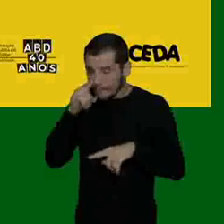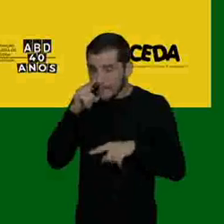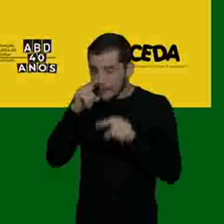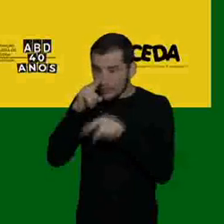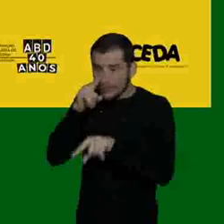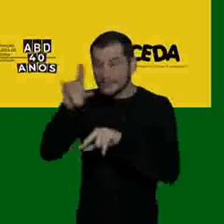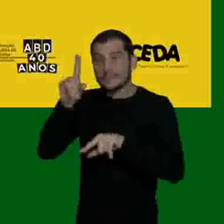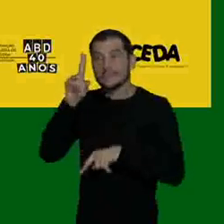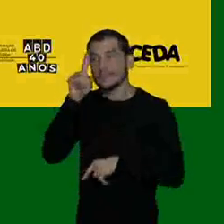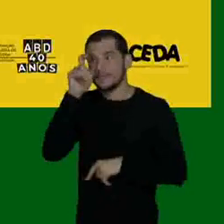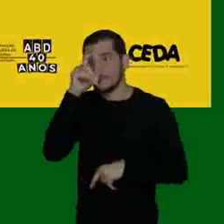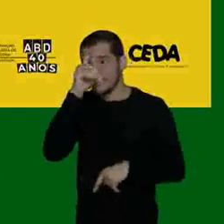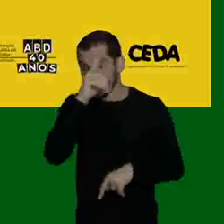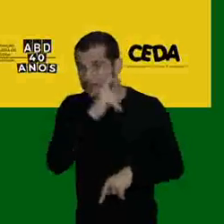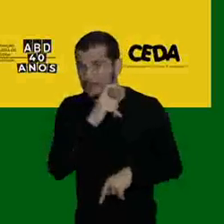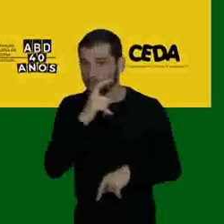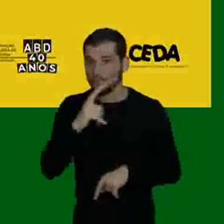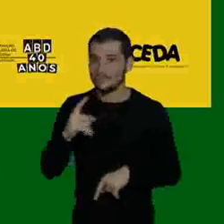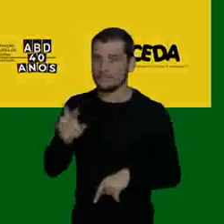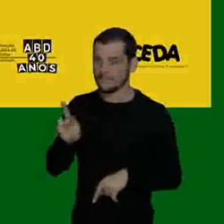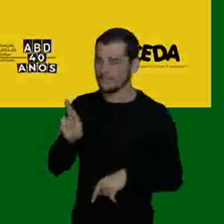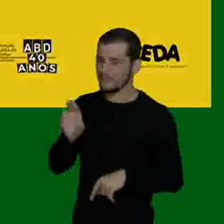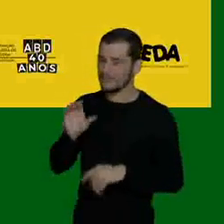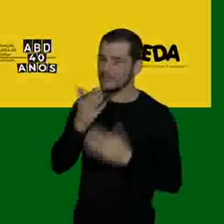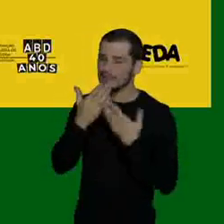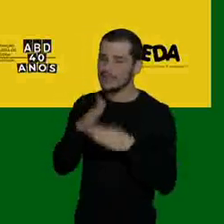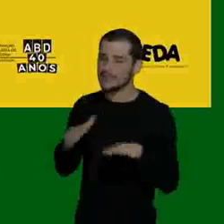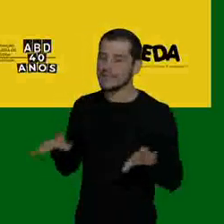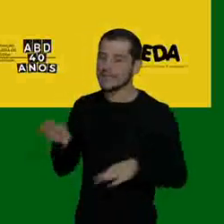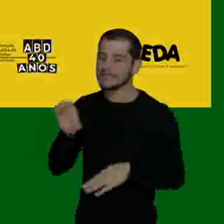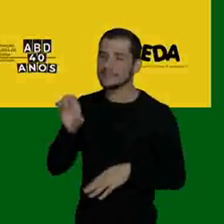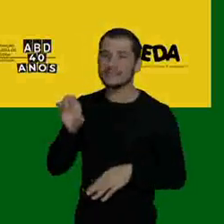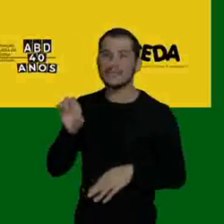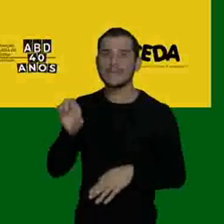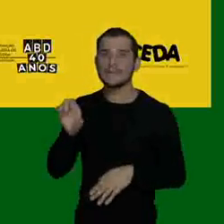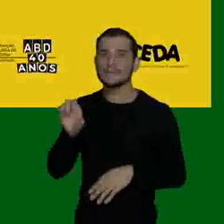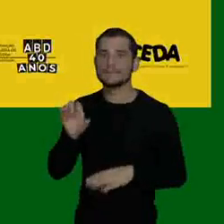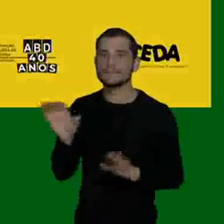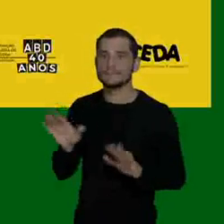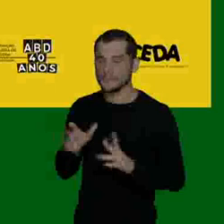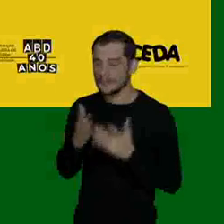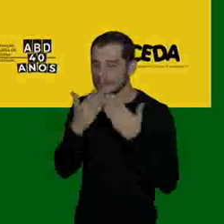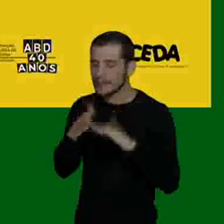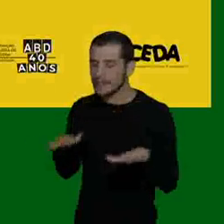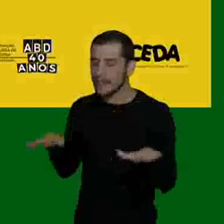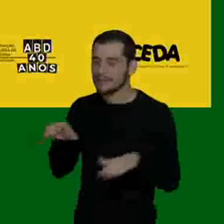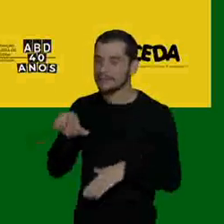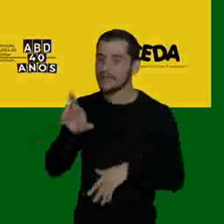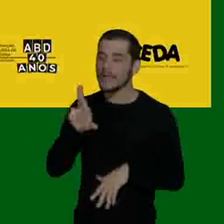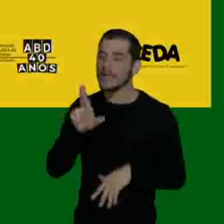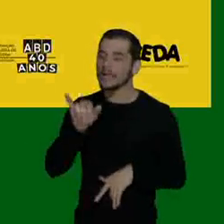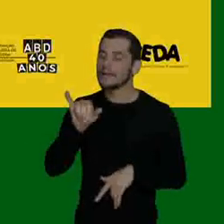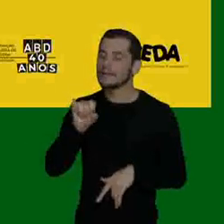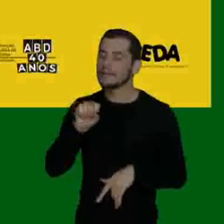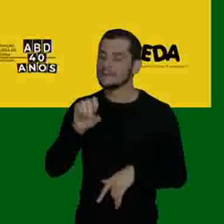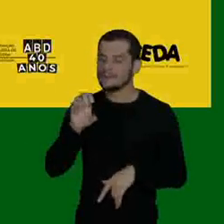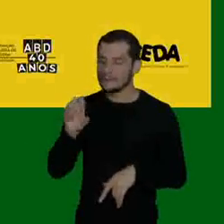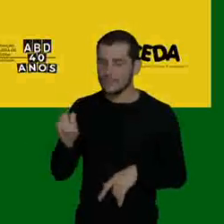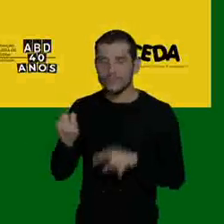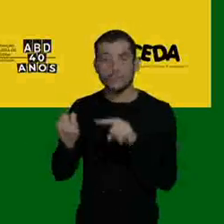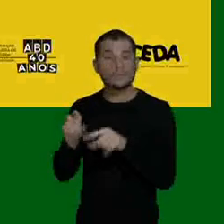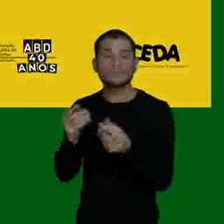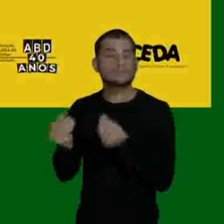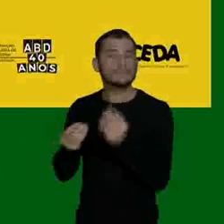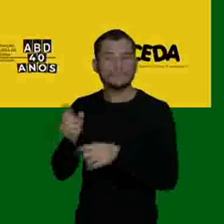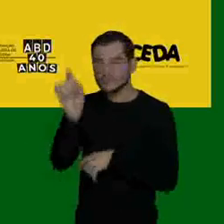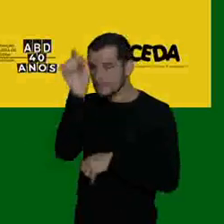disléxicos ou tem um irmãozinho que tem a dislexia então ele já percebe alguns sinais eh por isso que o